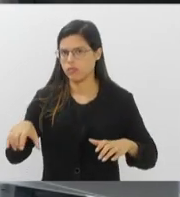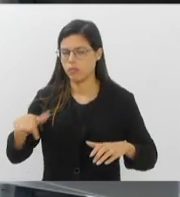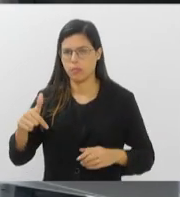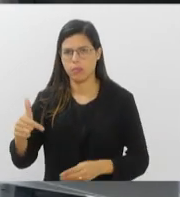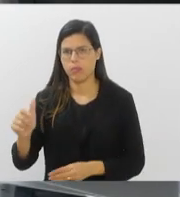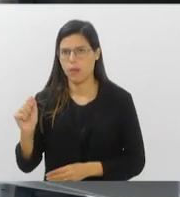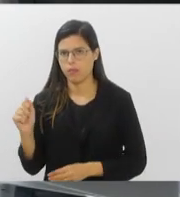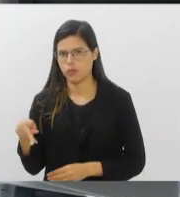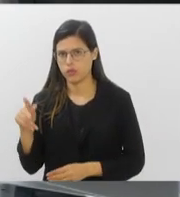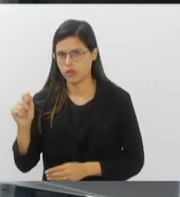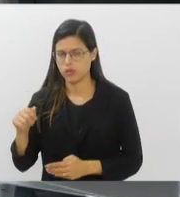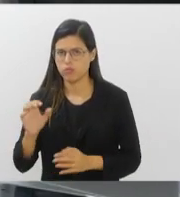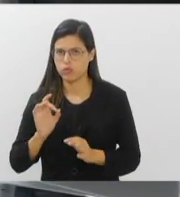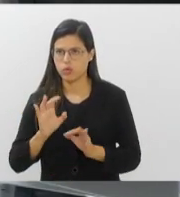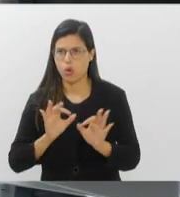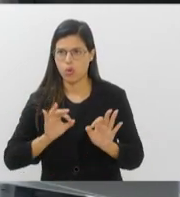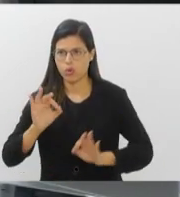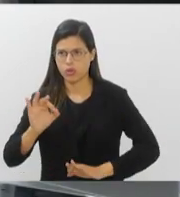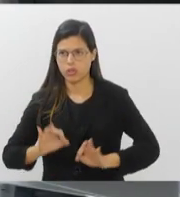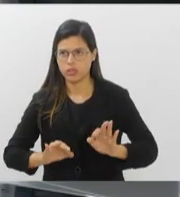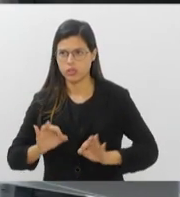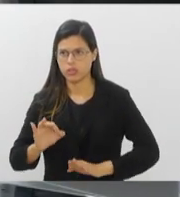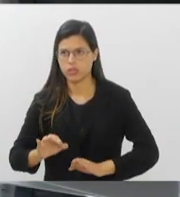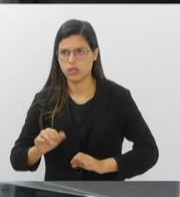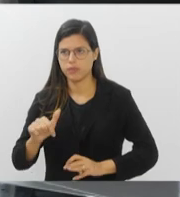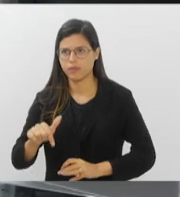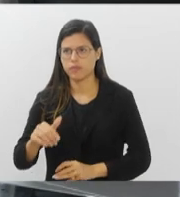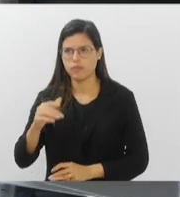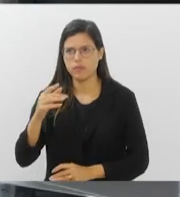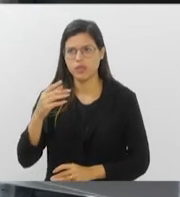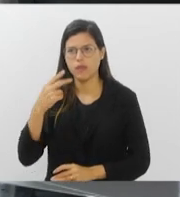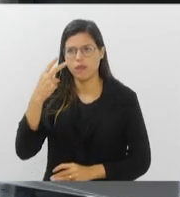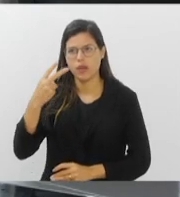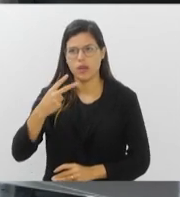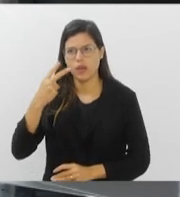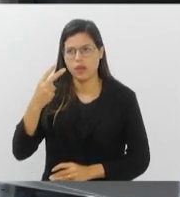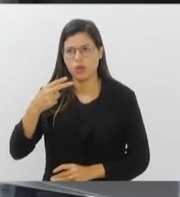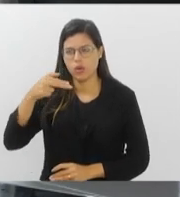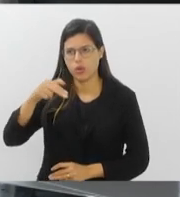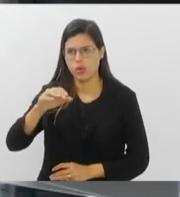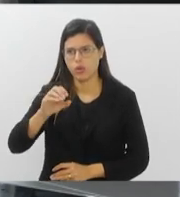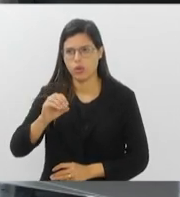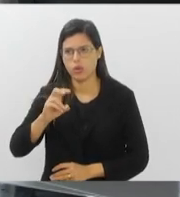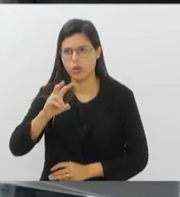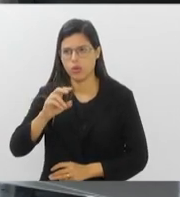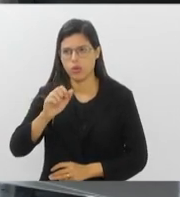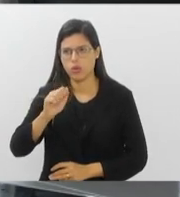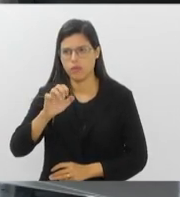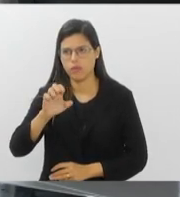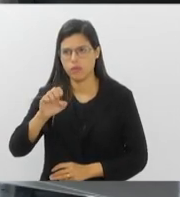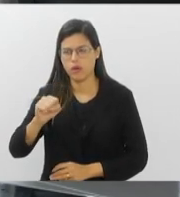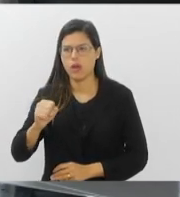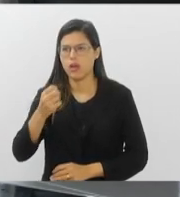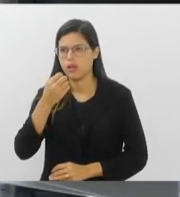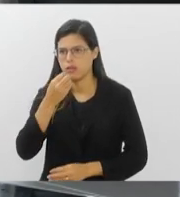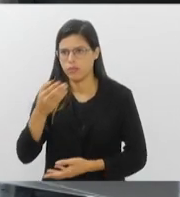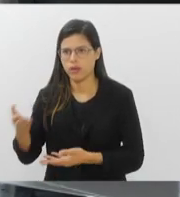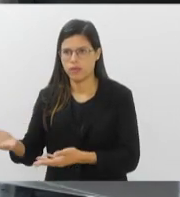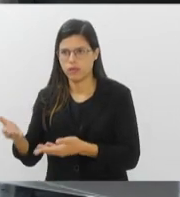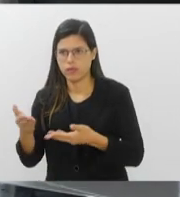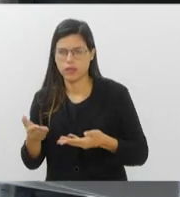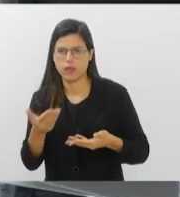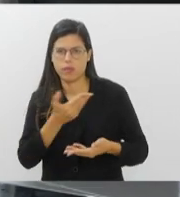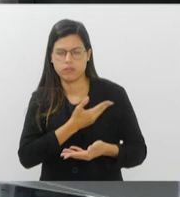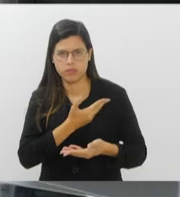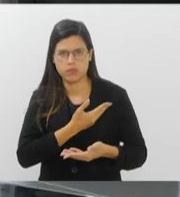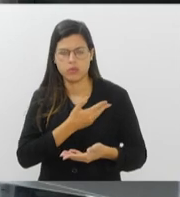Talvez fosse destacar a presença da vereadora, muito bem-vinda, Sena Novaes, seja muito bem-vinda a essa casa, colega do meu irmão